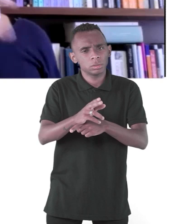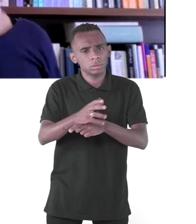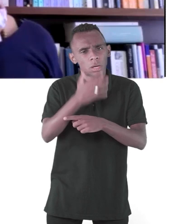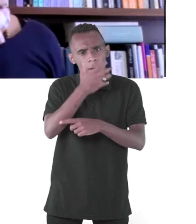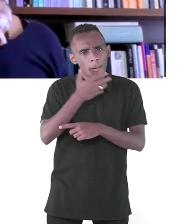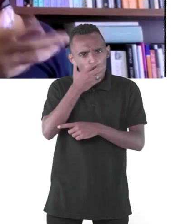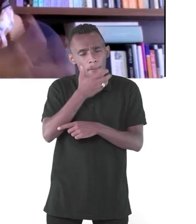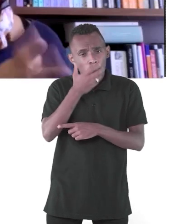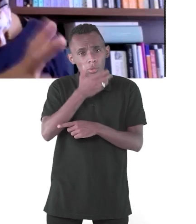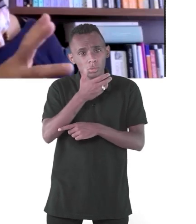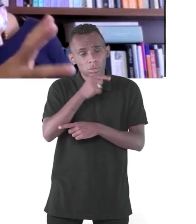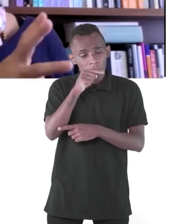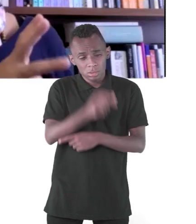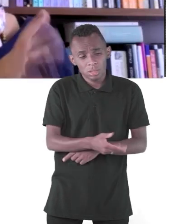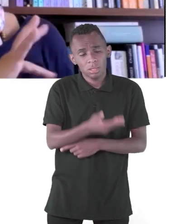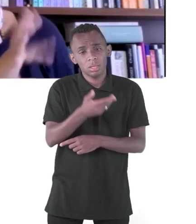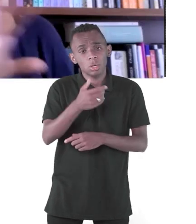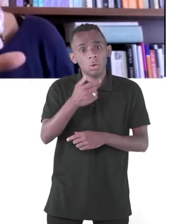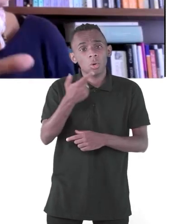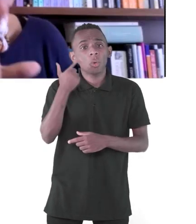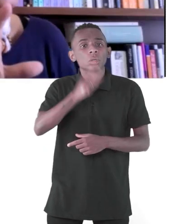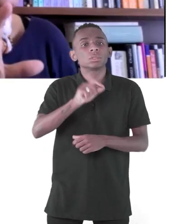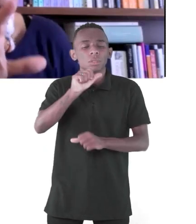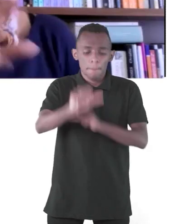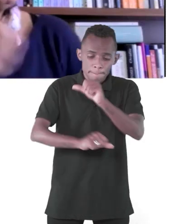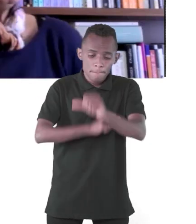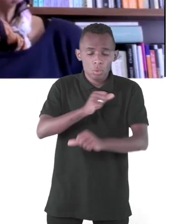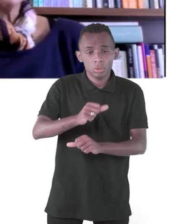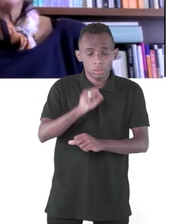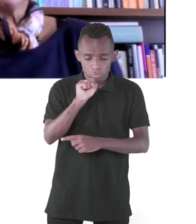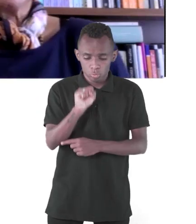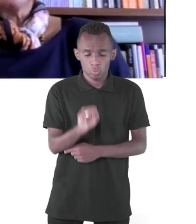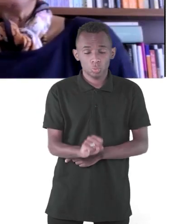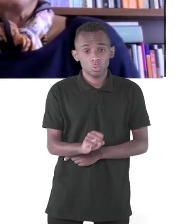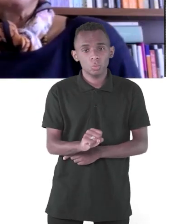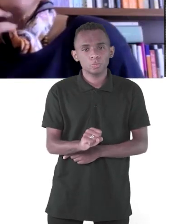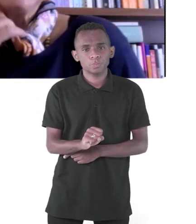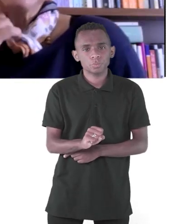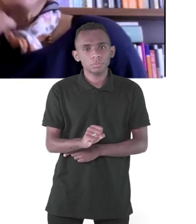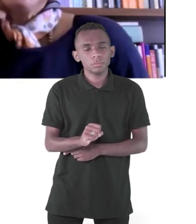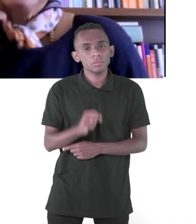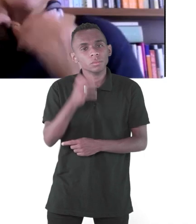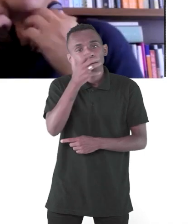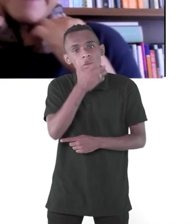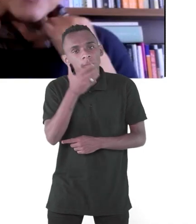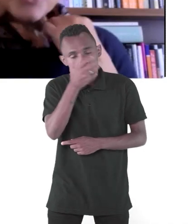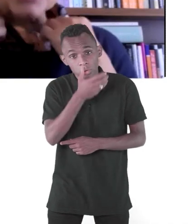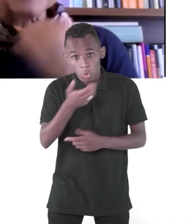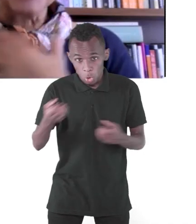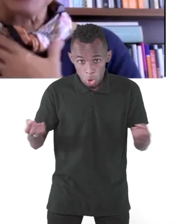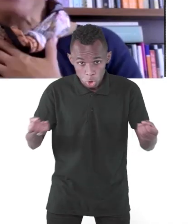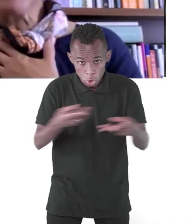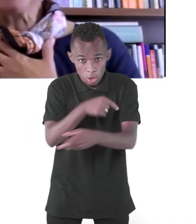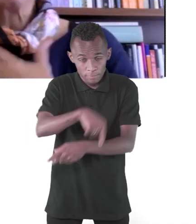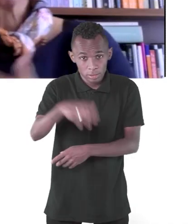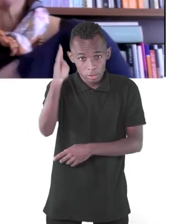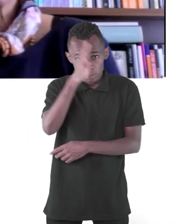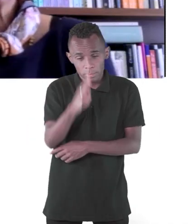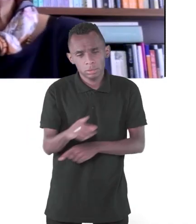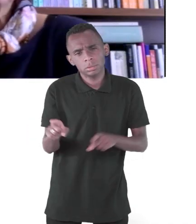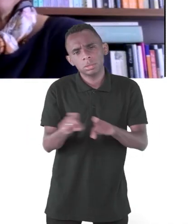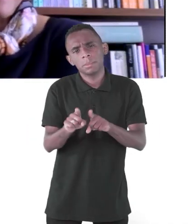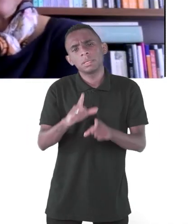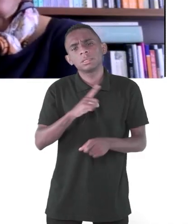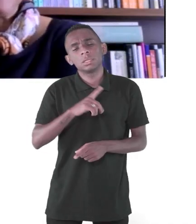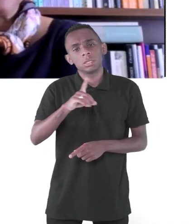E o Borghettini faz isso com a música gaúcha lindamente. E da canção brasileira, bem contemporânea, eu posso trazer